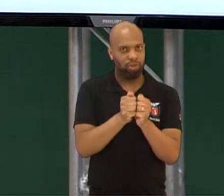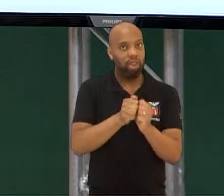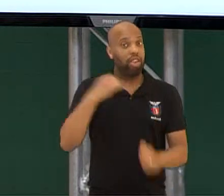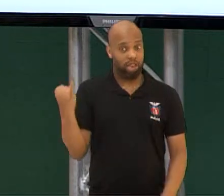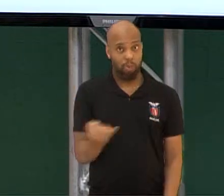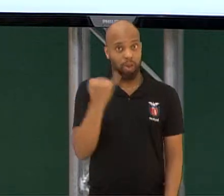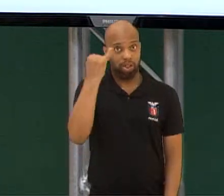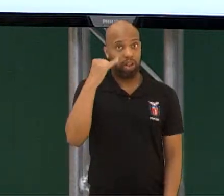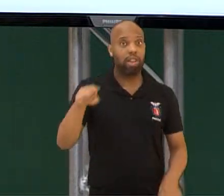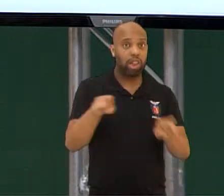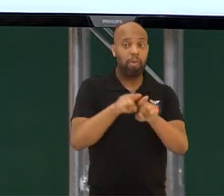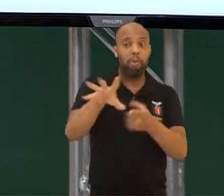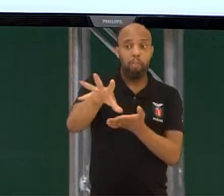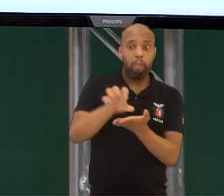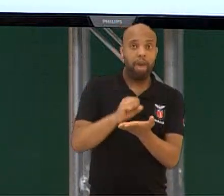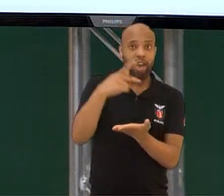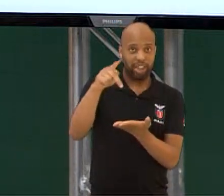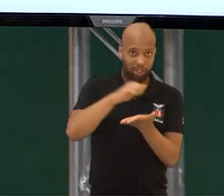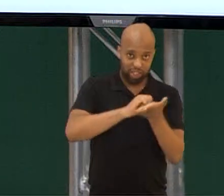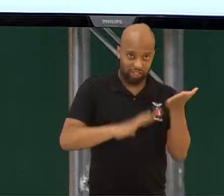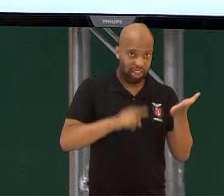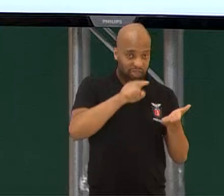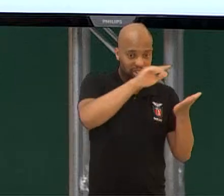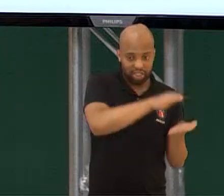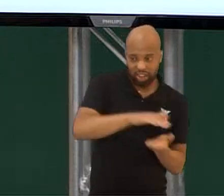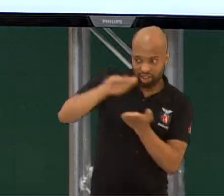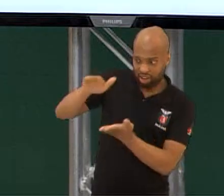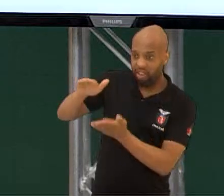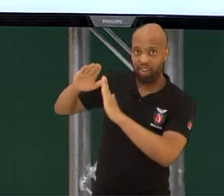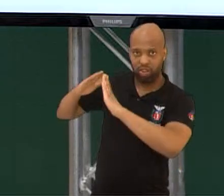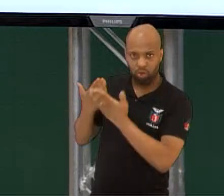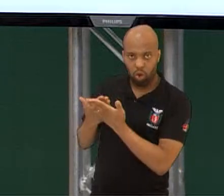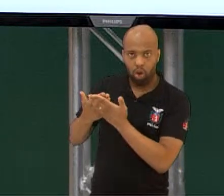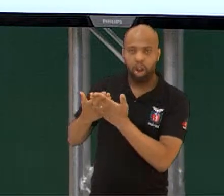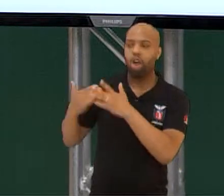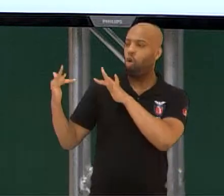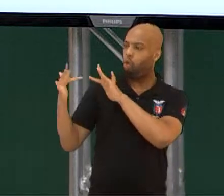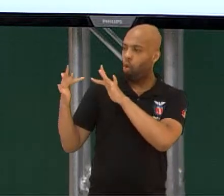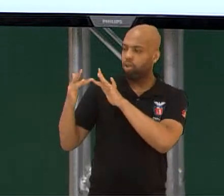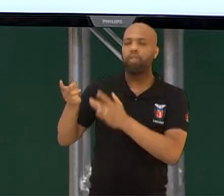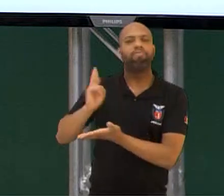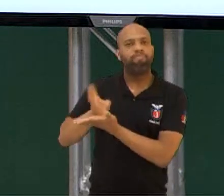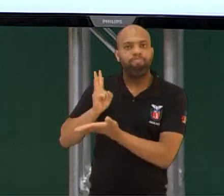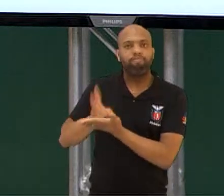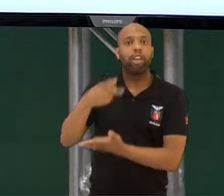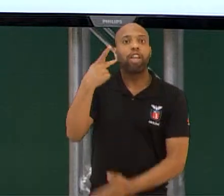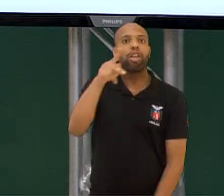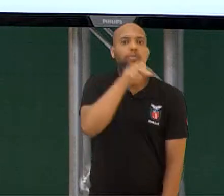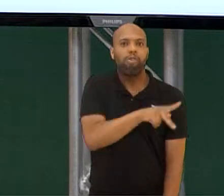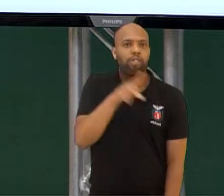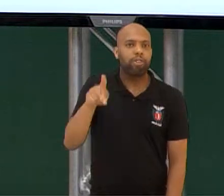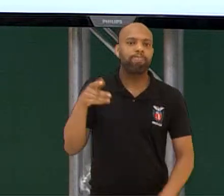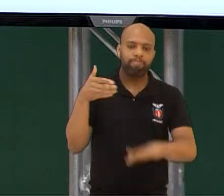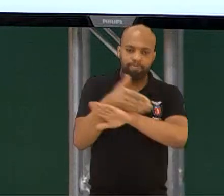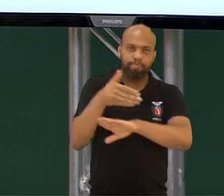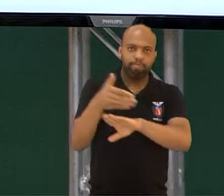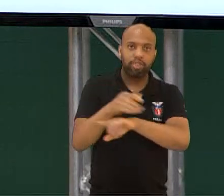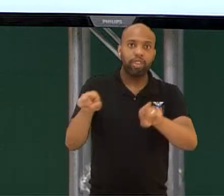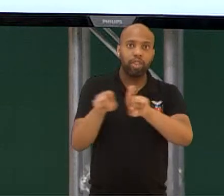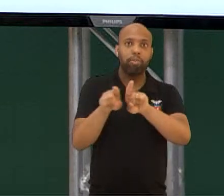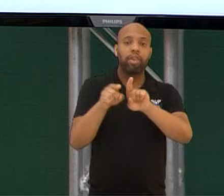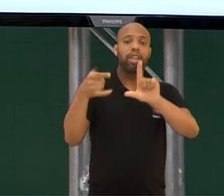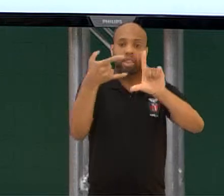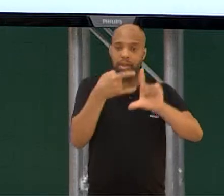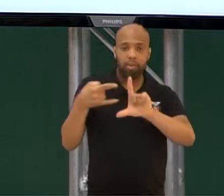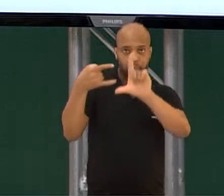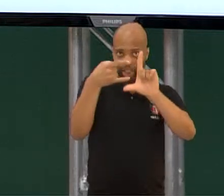também, pegue a sua atividade, você que está entregando na escola, mantenha um contato com a sua escola, com o seu professor, participe do Meet, né,